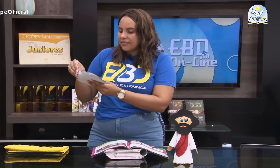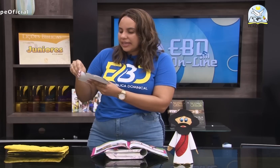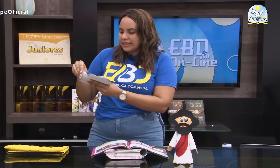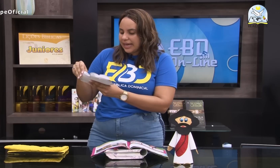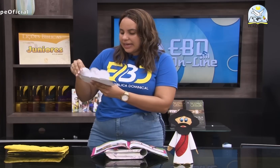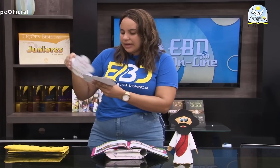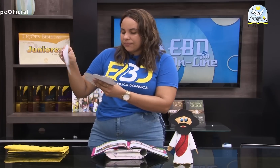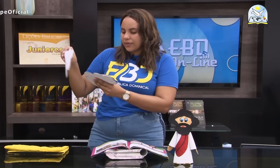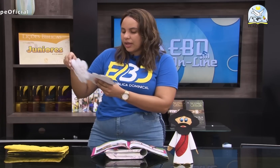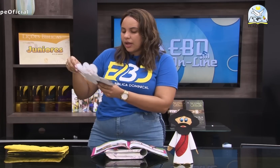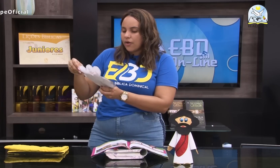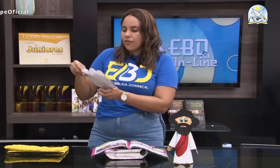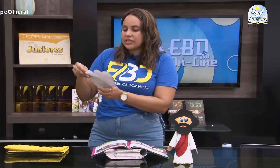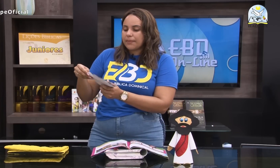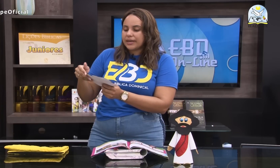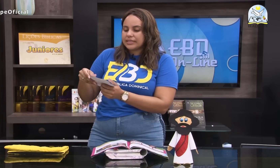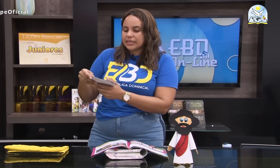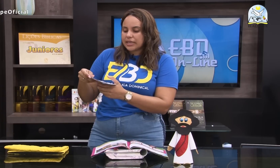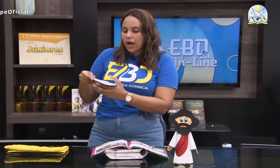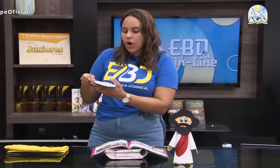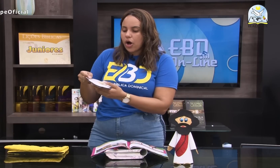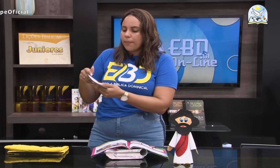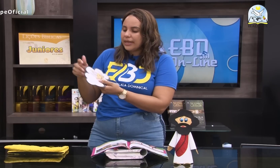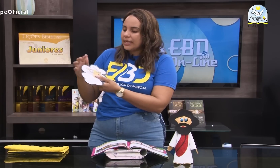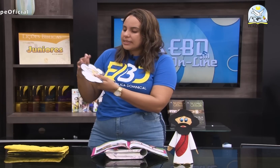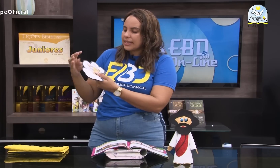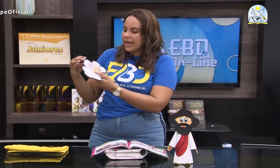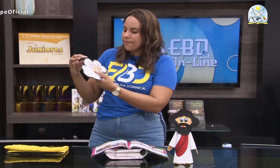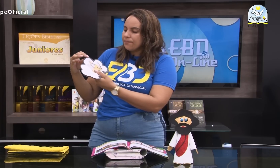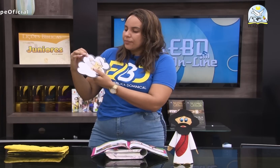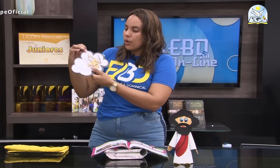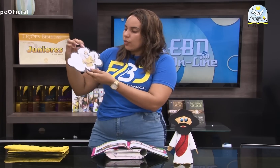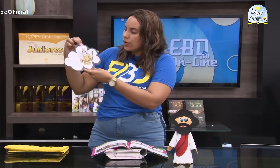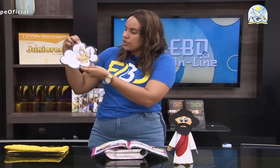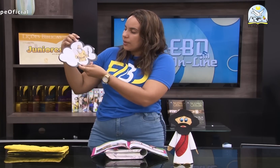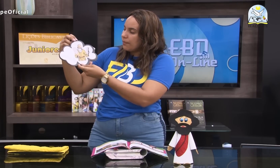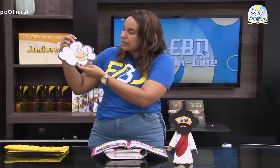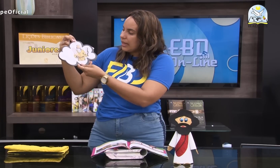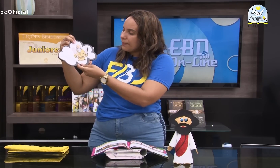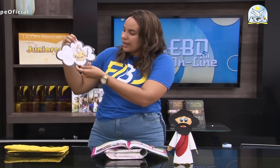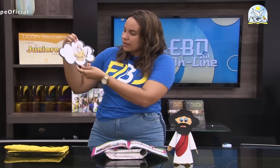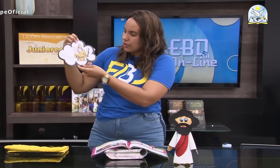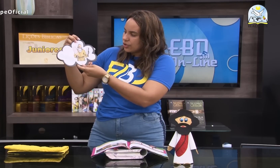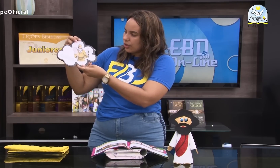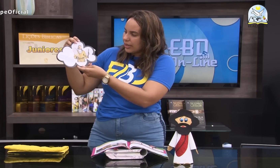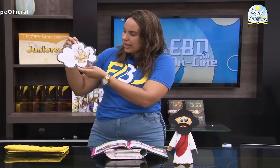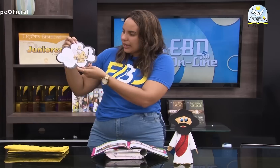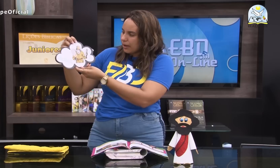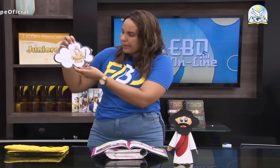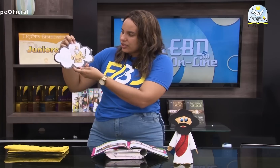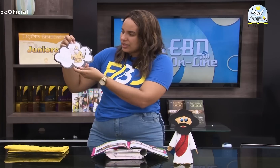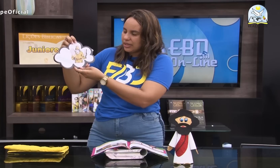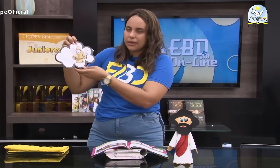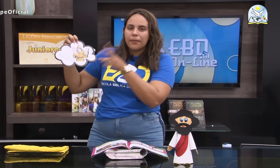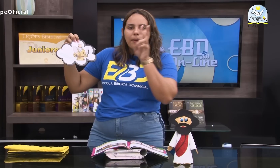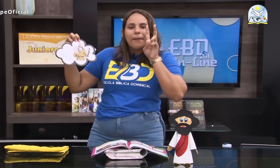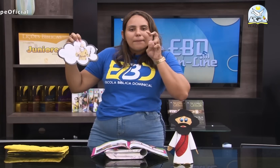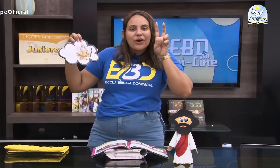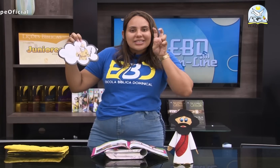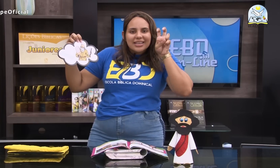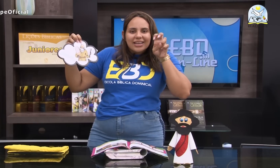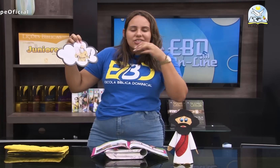para herdar a vida eterna, você precisa obedecer os mandamentos. Coloquei aqui a imagem